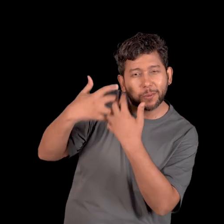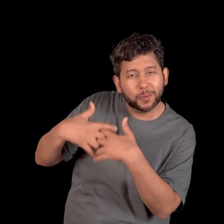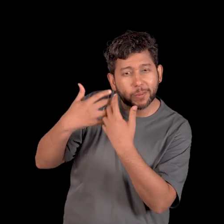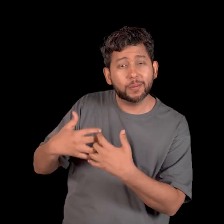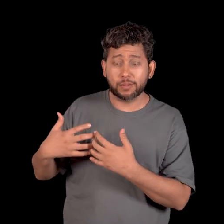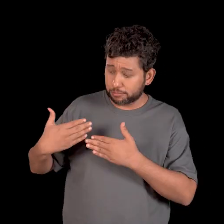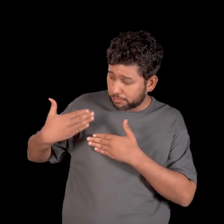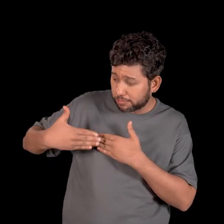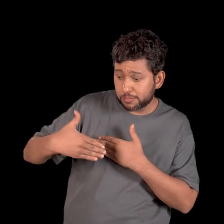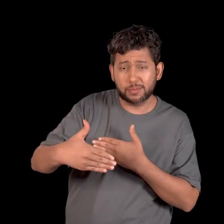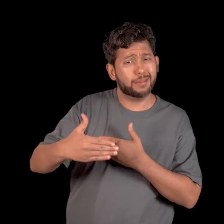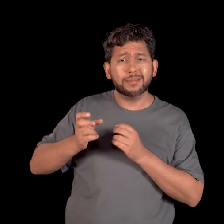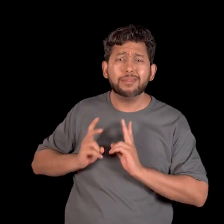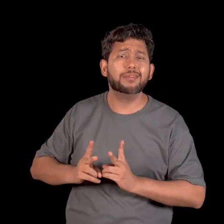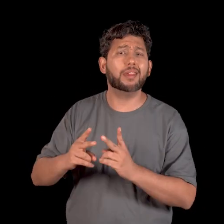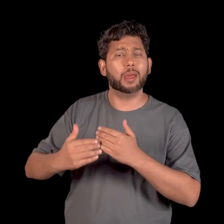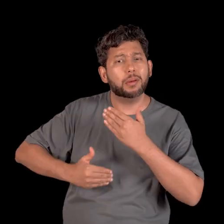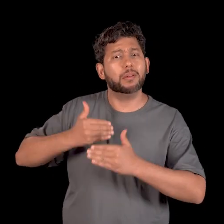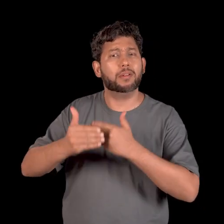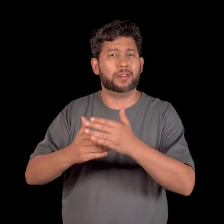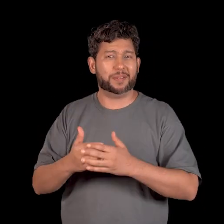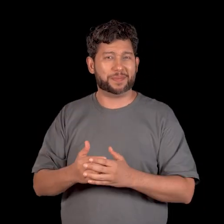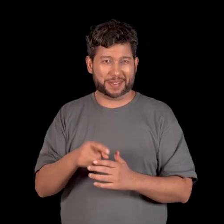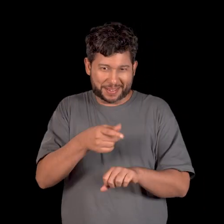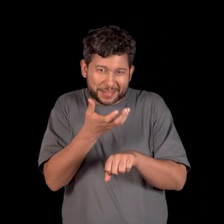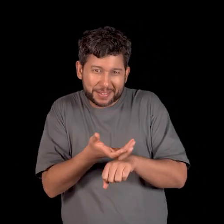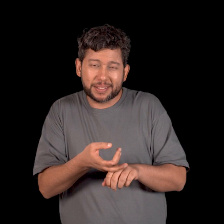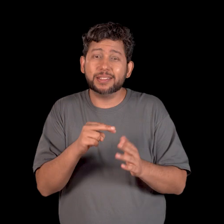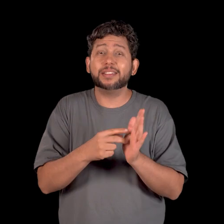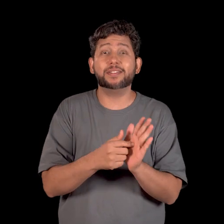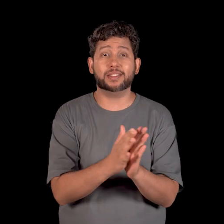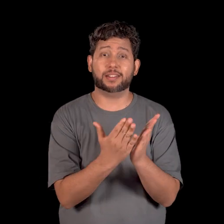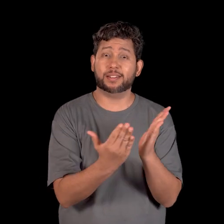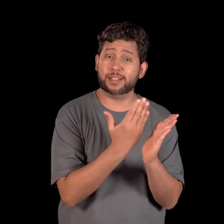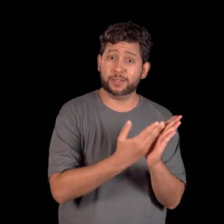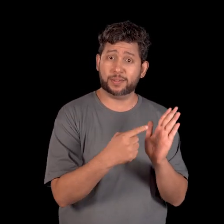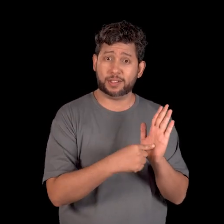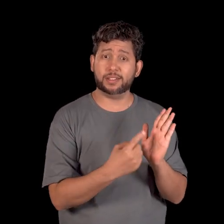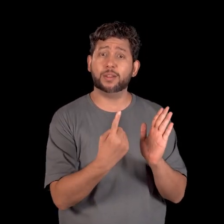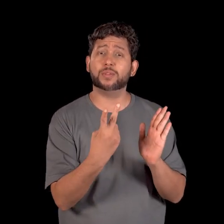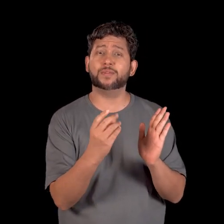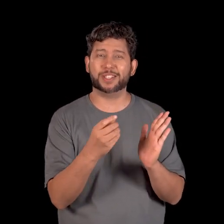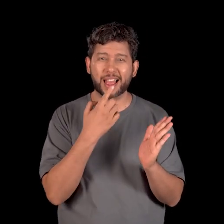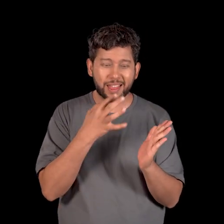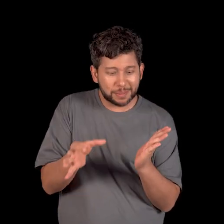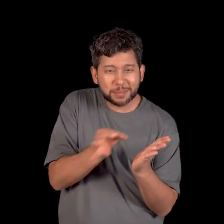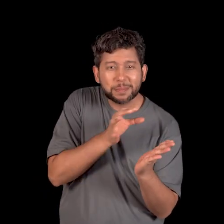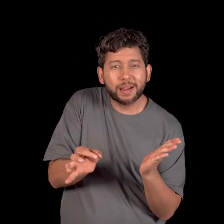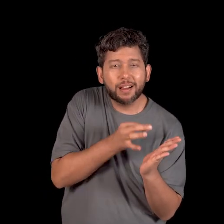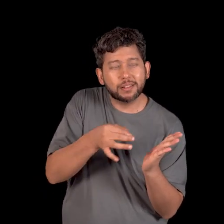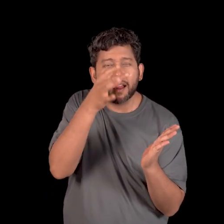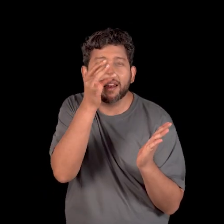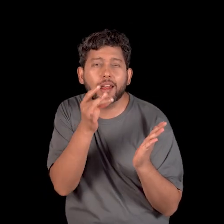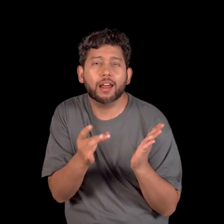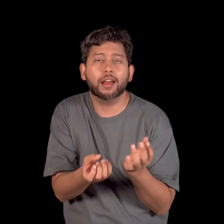de autodescoberta e crescimento contínuo. Projeto de Vida e Cidadania é um projeto realizado a partir do livro de 120